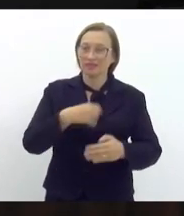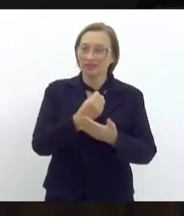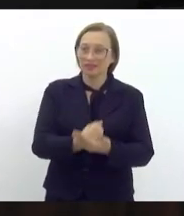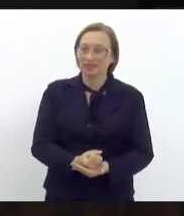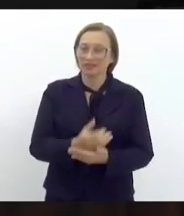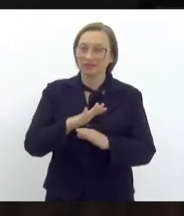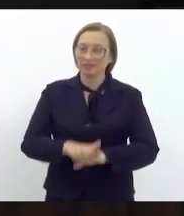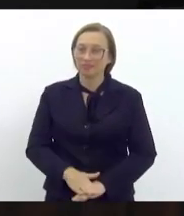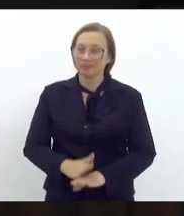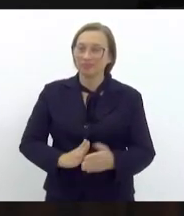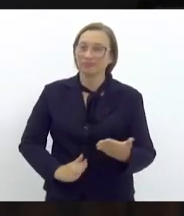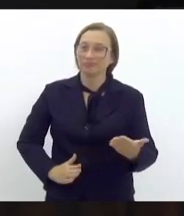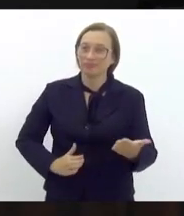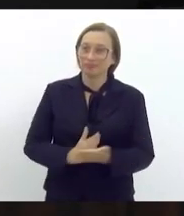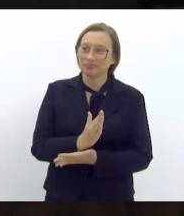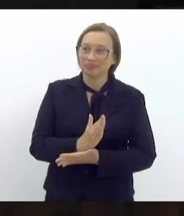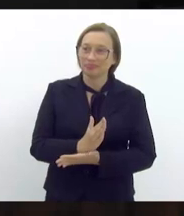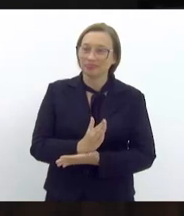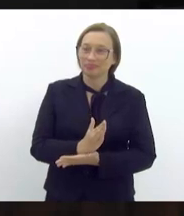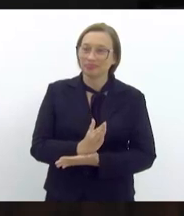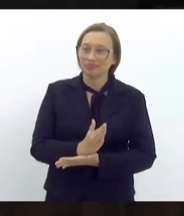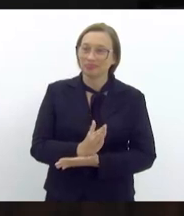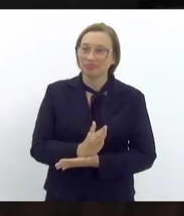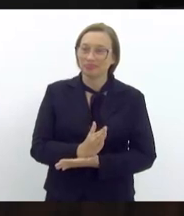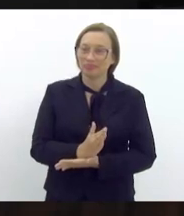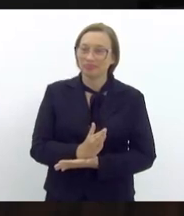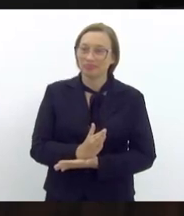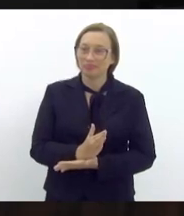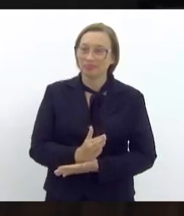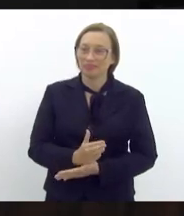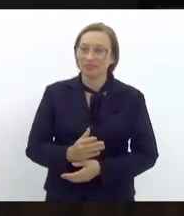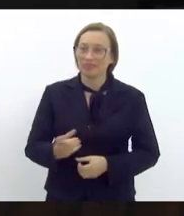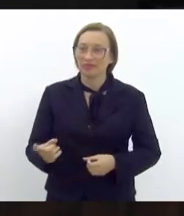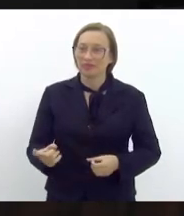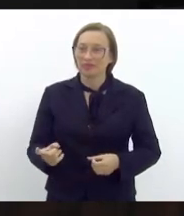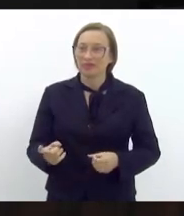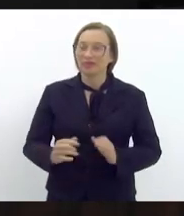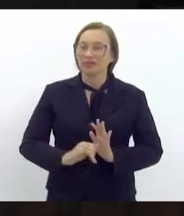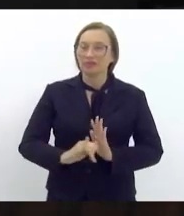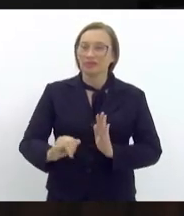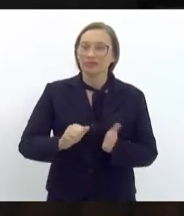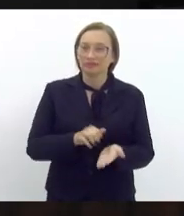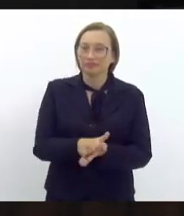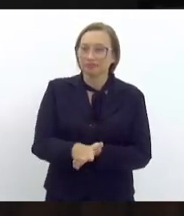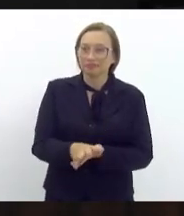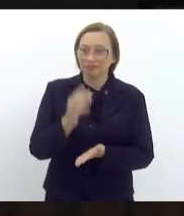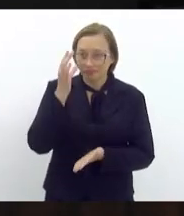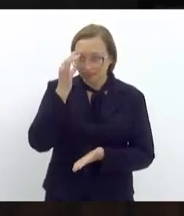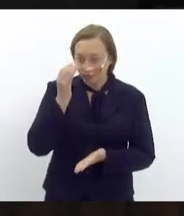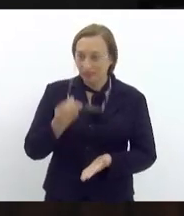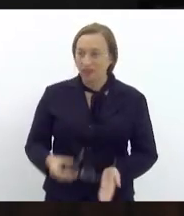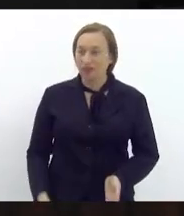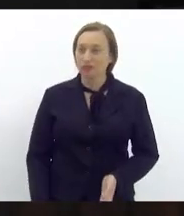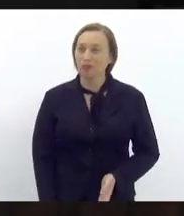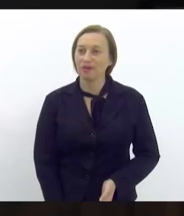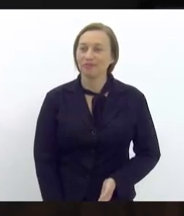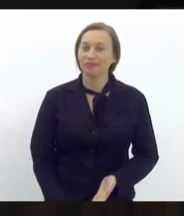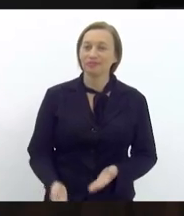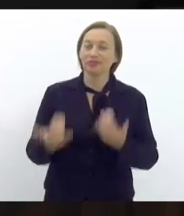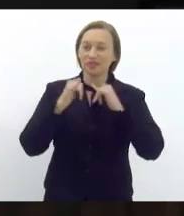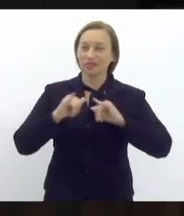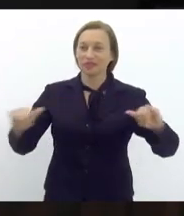senhores que aprovam e permaneçam como estão aprovado aprovado vai a publicação anuncio